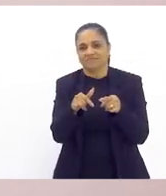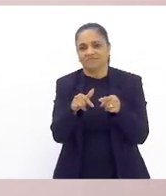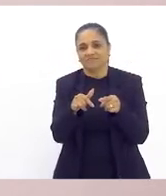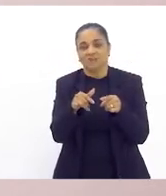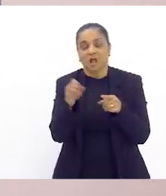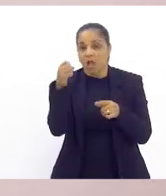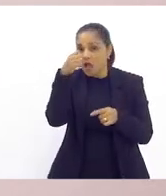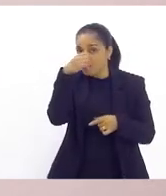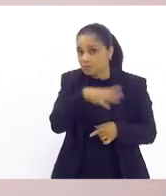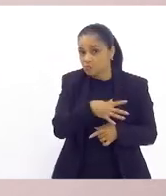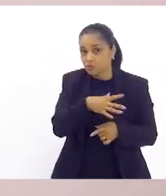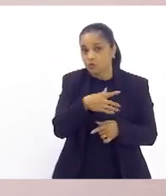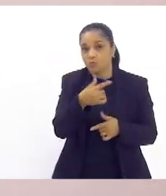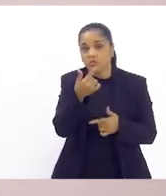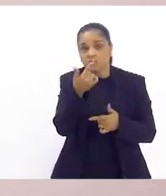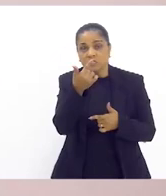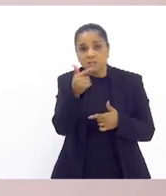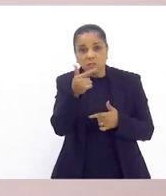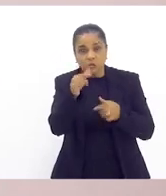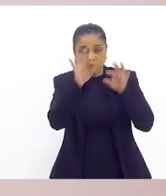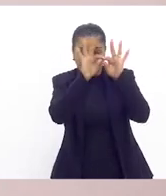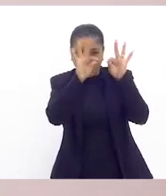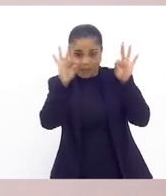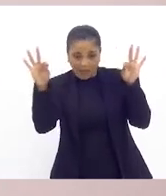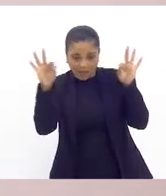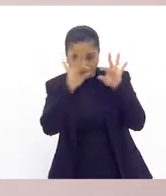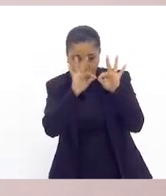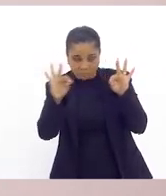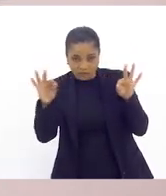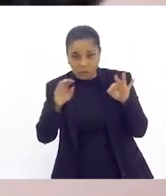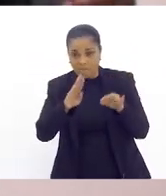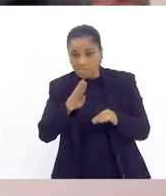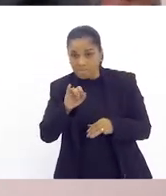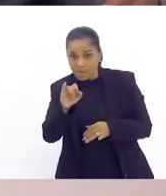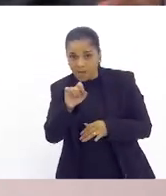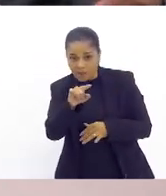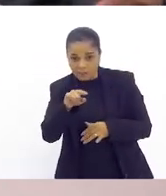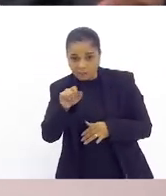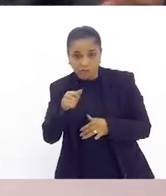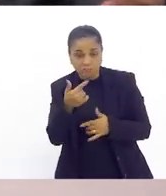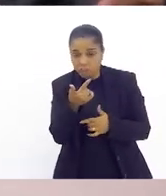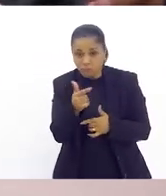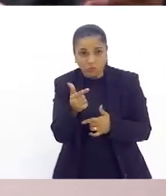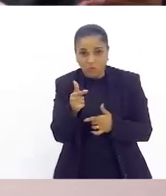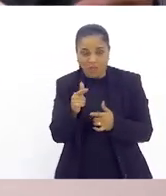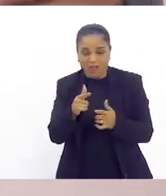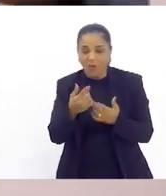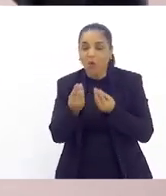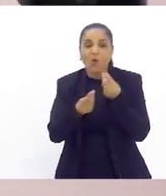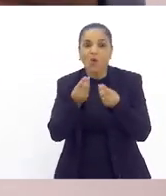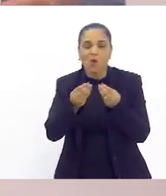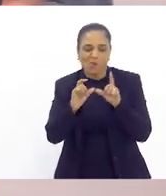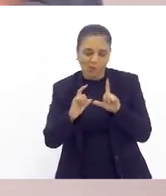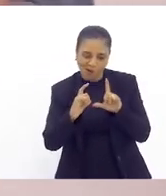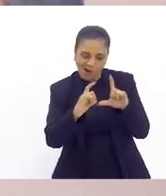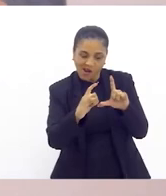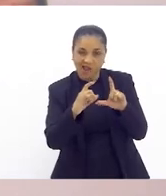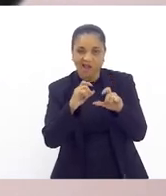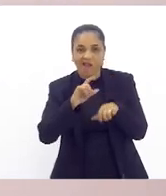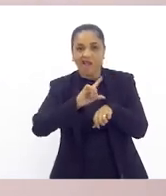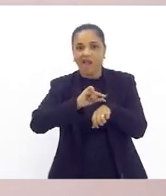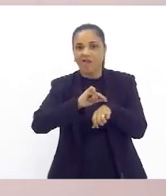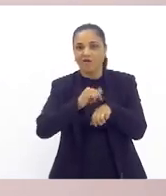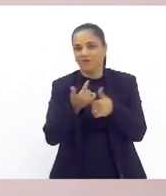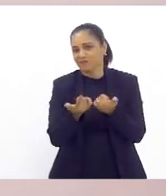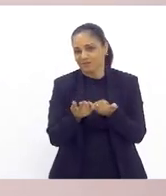absurdo que aonde não tem rei de baixa ainda também não pode estar lá medidores e não instalando medidores